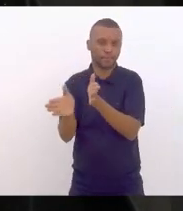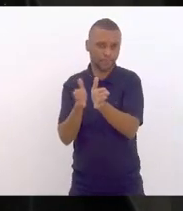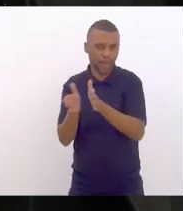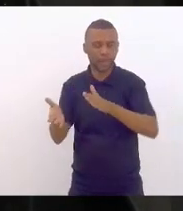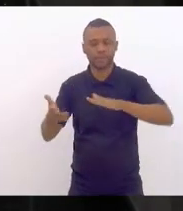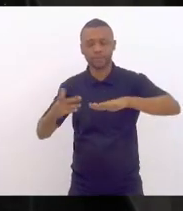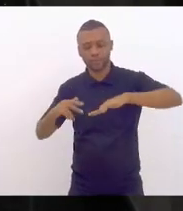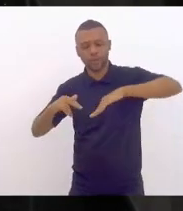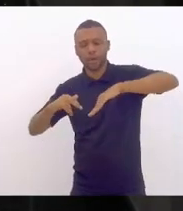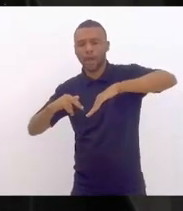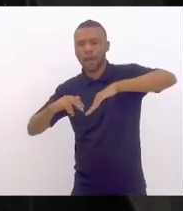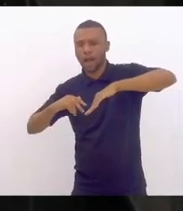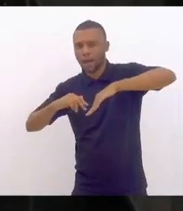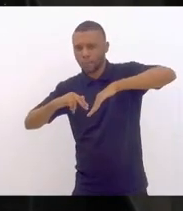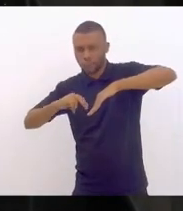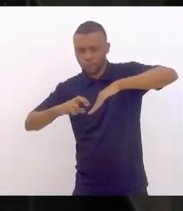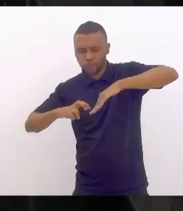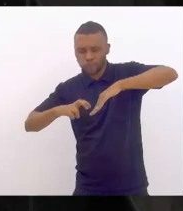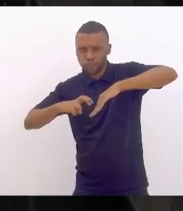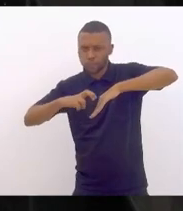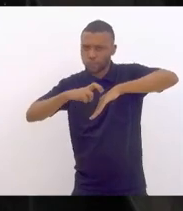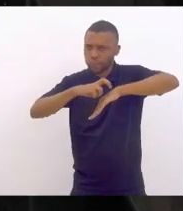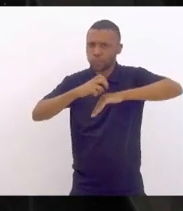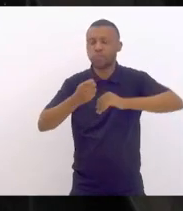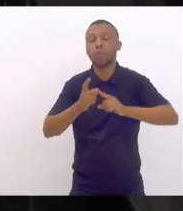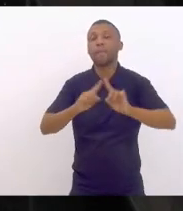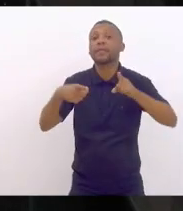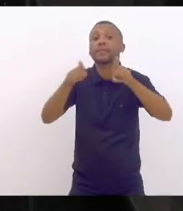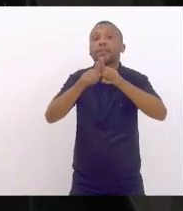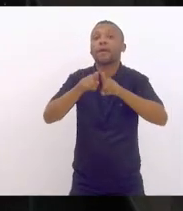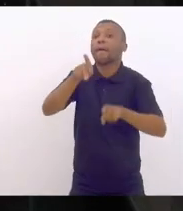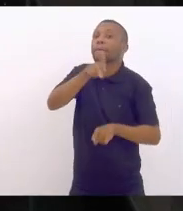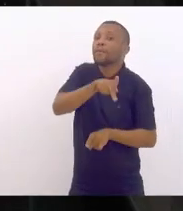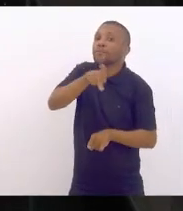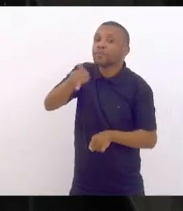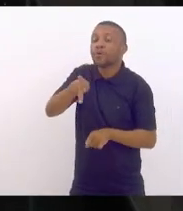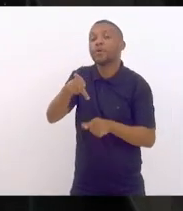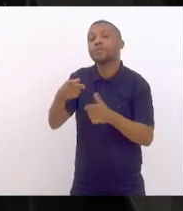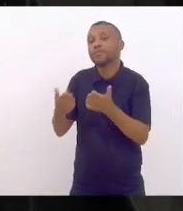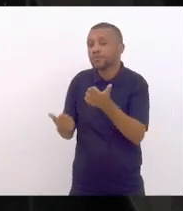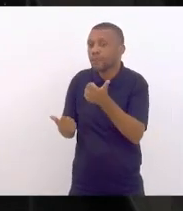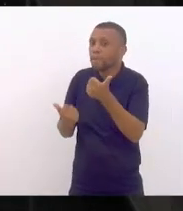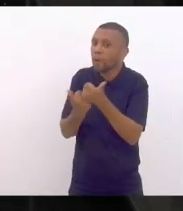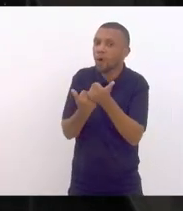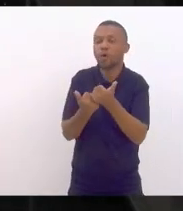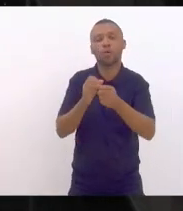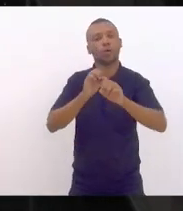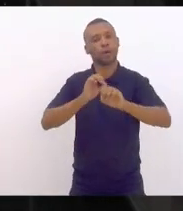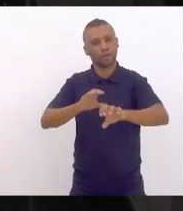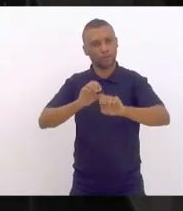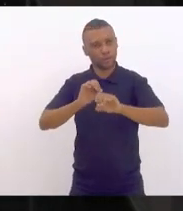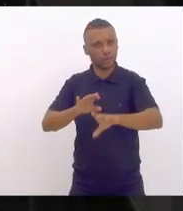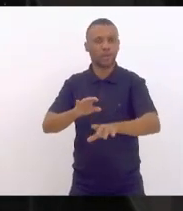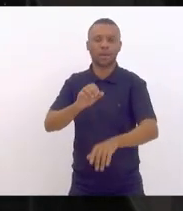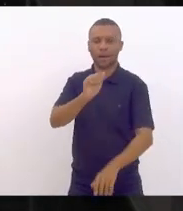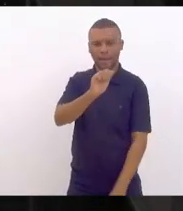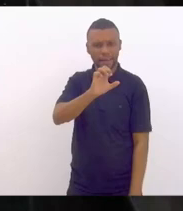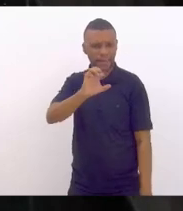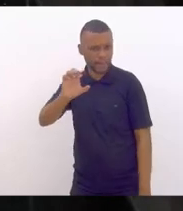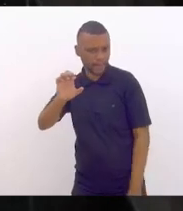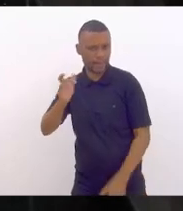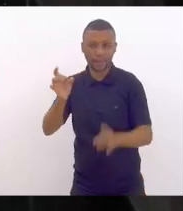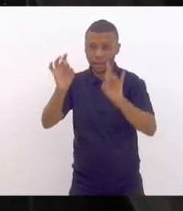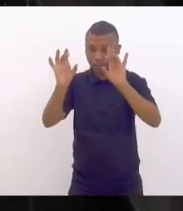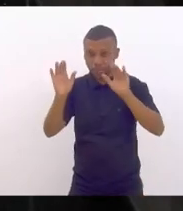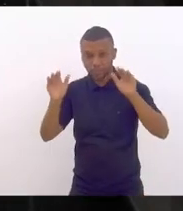mas passando pela pela presença de professores de apoio educacional especializado né temos um projeto de lei